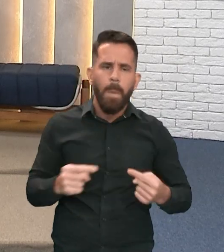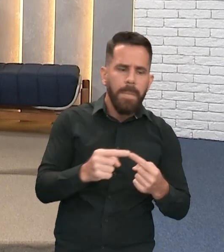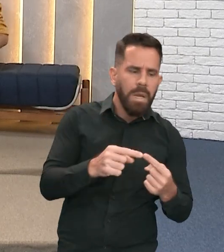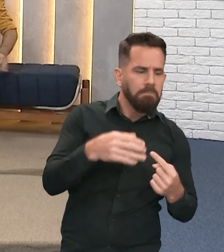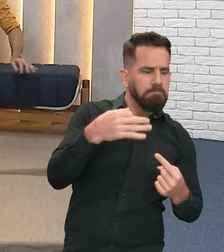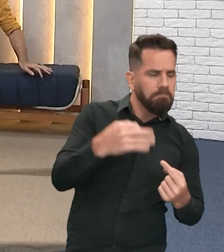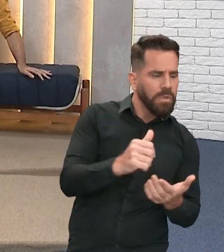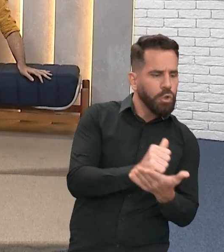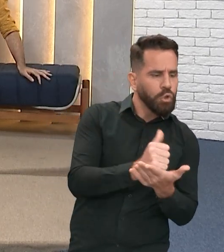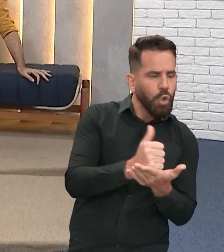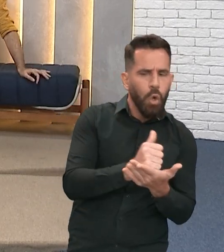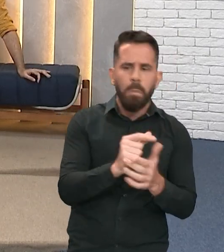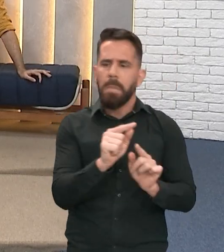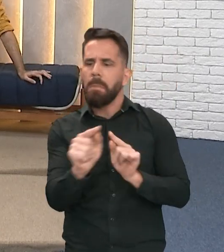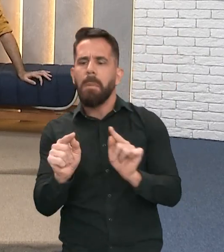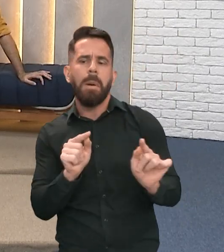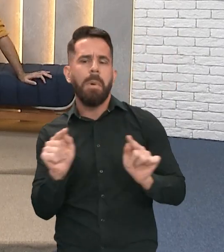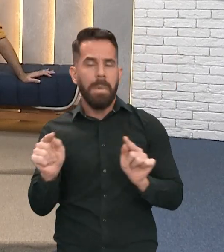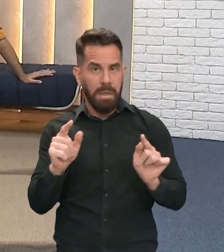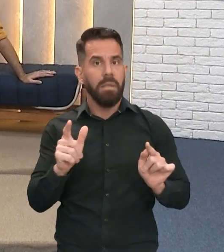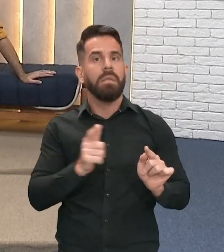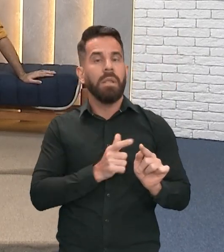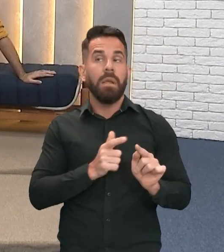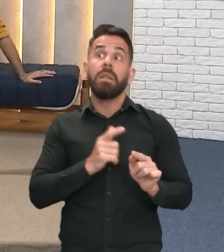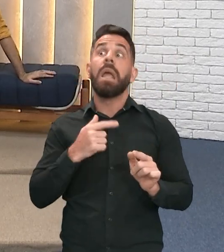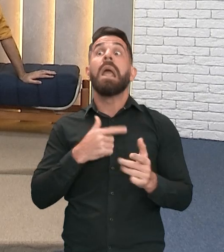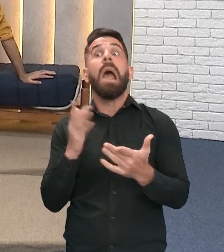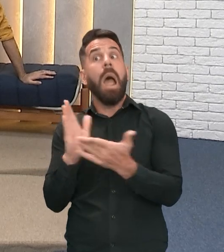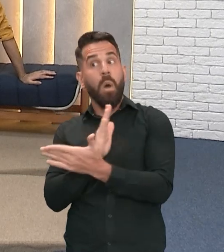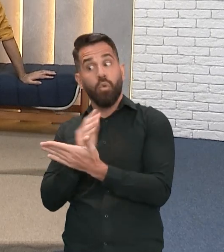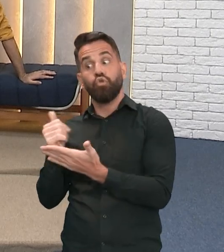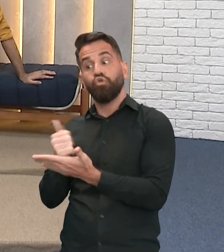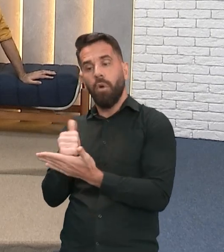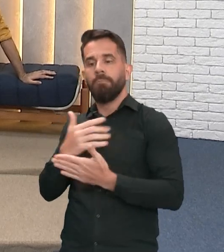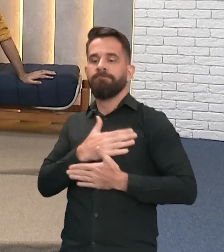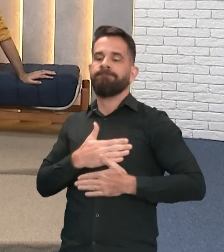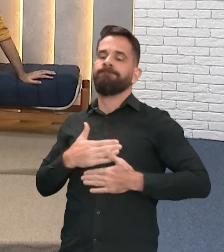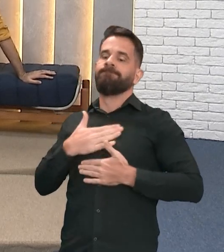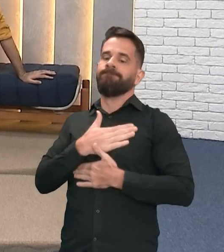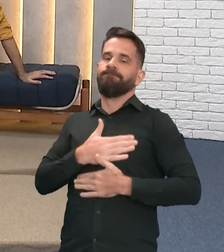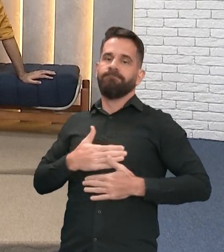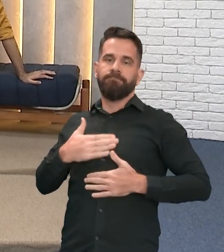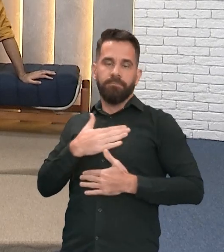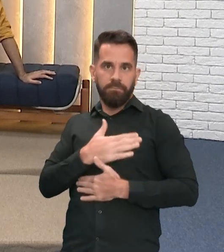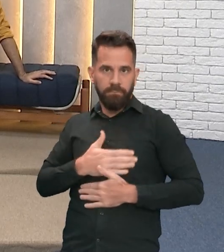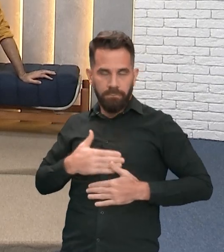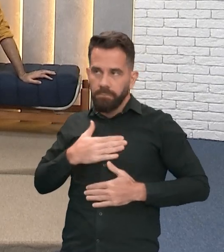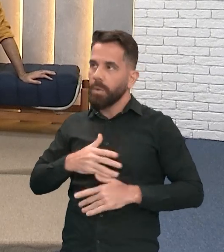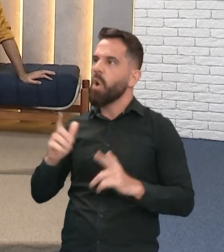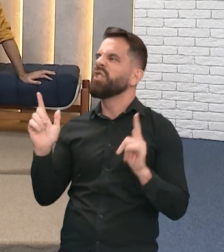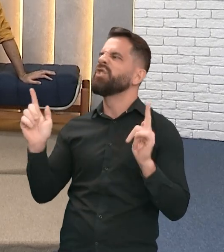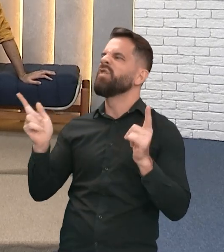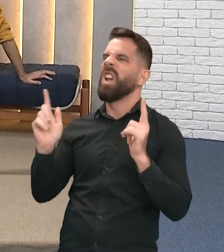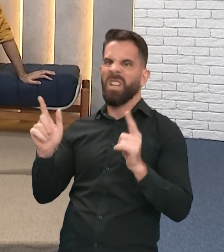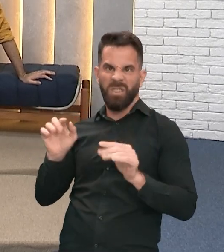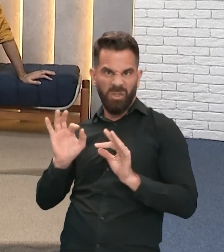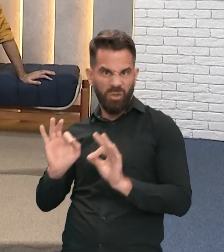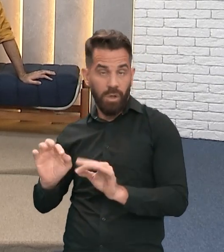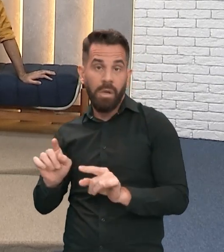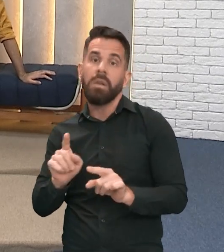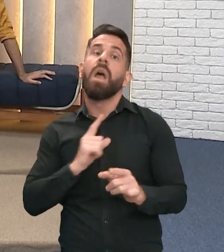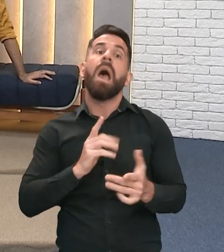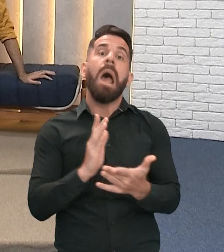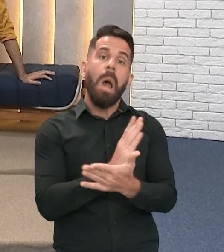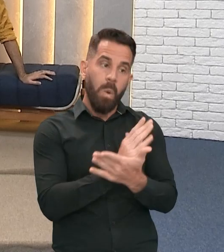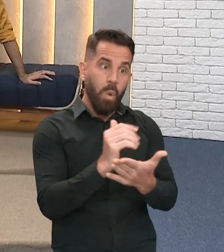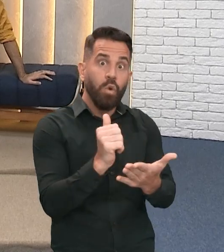existem esses jogos que são mais para entretenimento, mas existem também jogos já criados até mesmo para poder